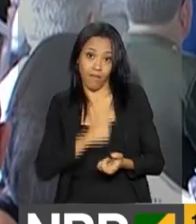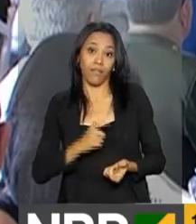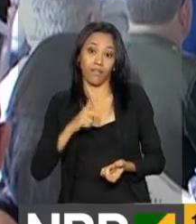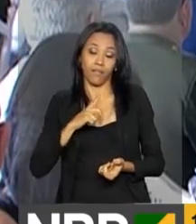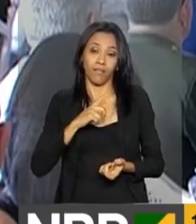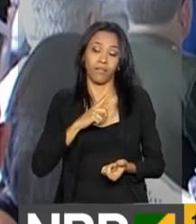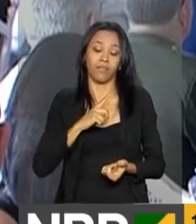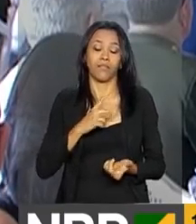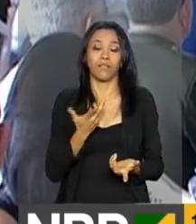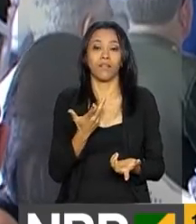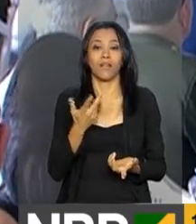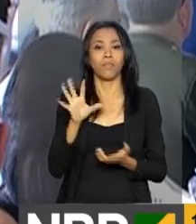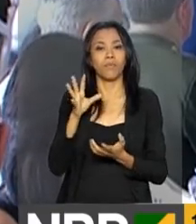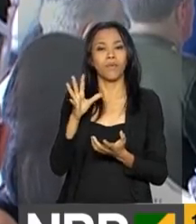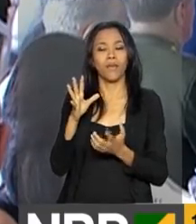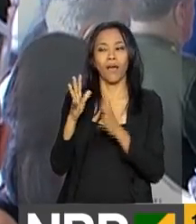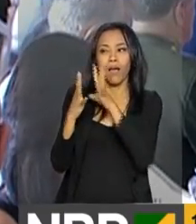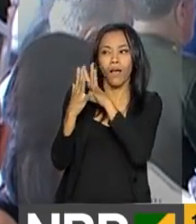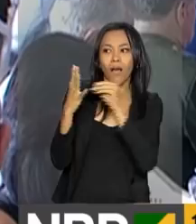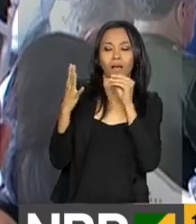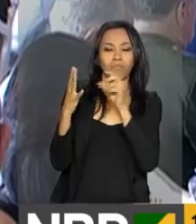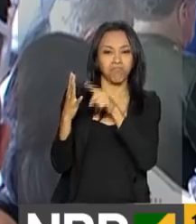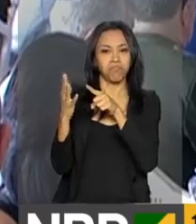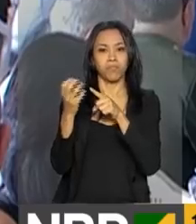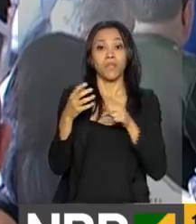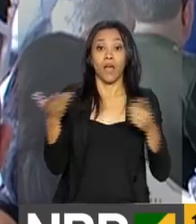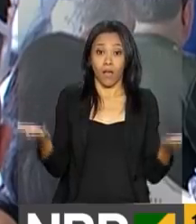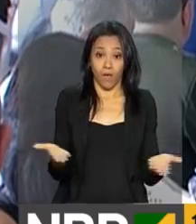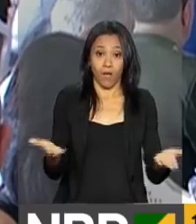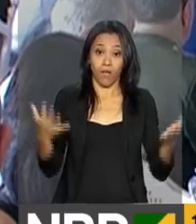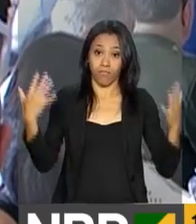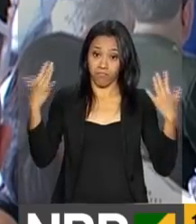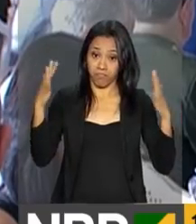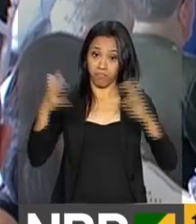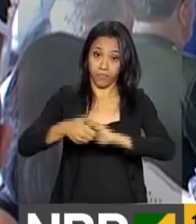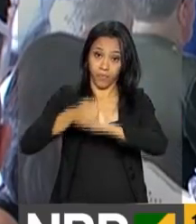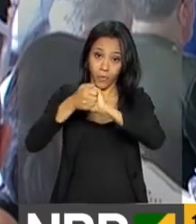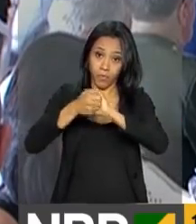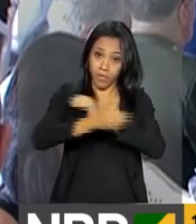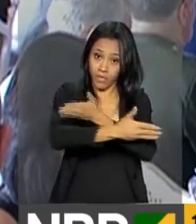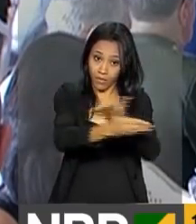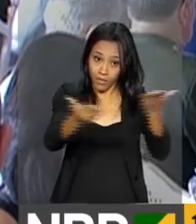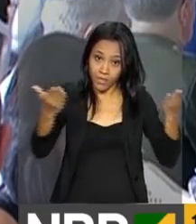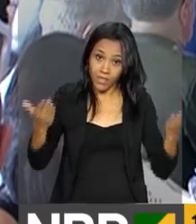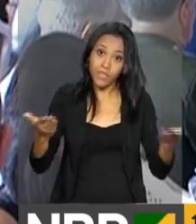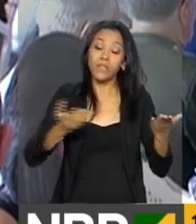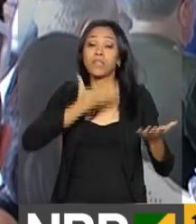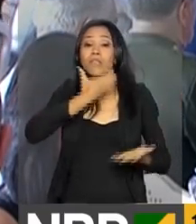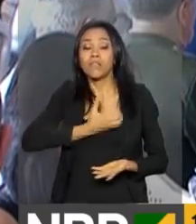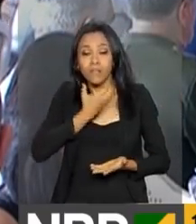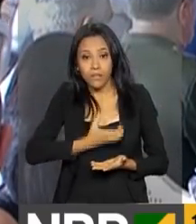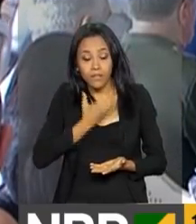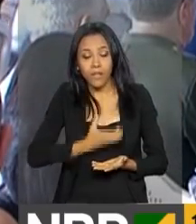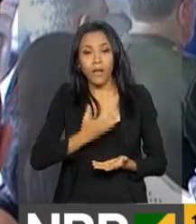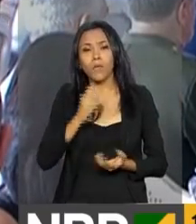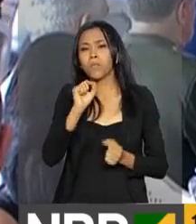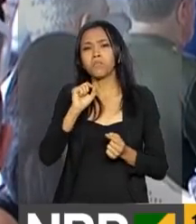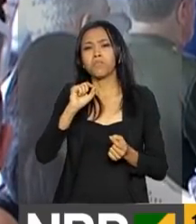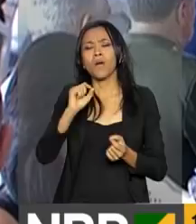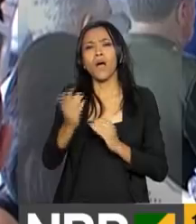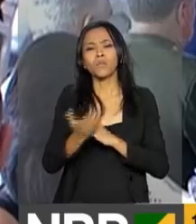ao cumprimentá-los pelo Natal, né? É interessante, o Natal convida a um olhar retrospectivo,